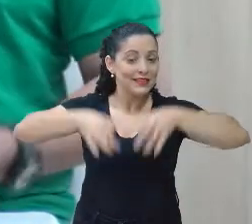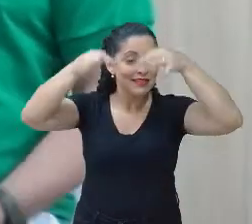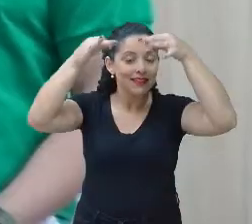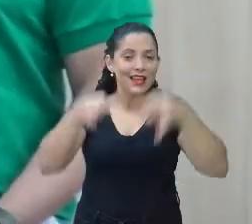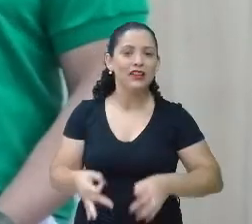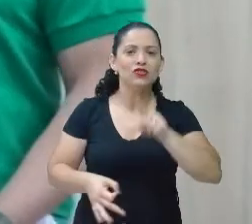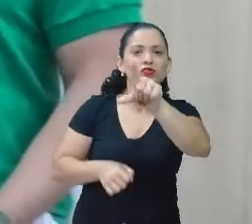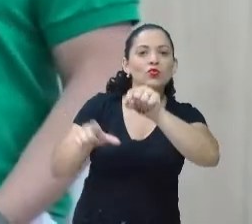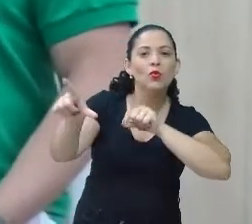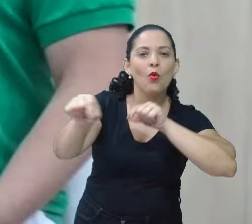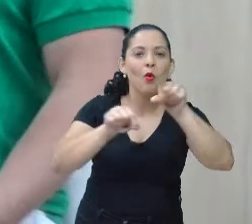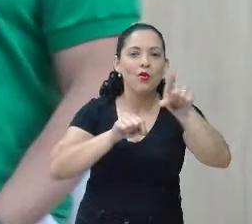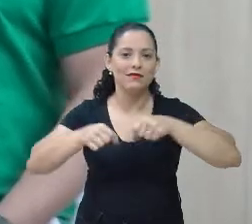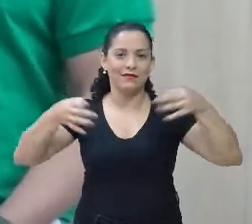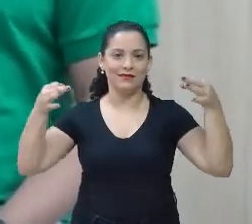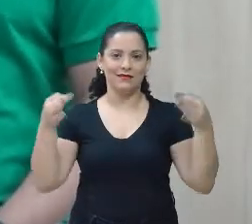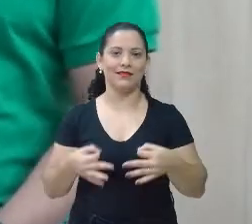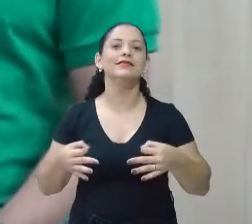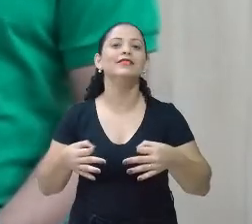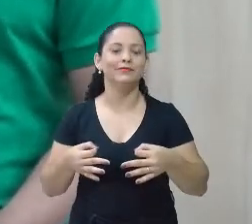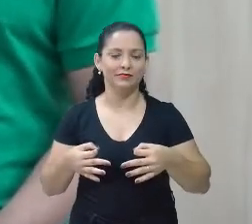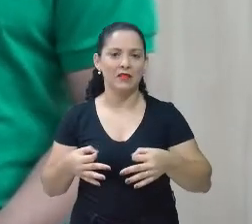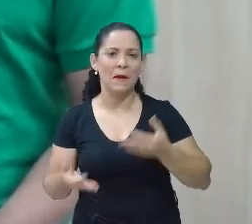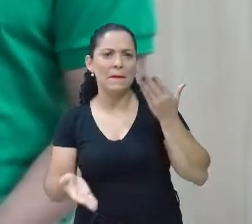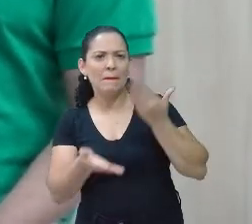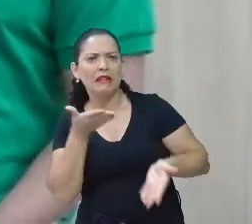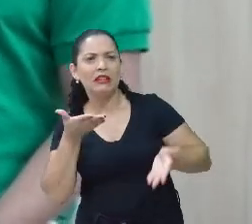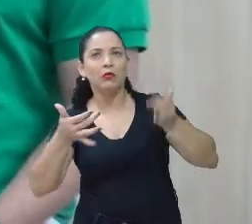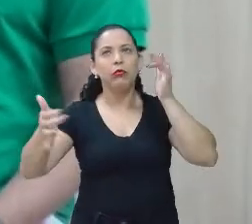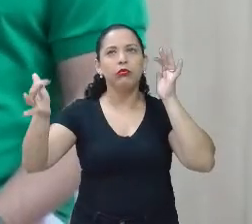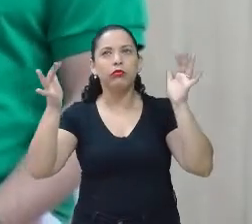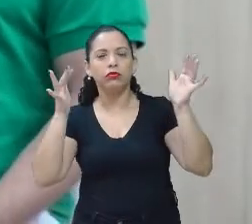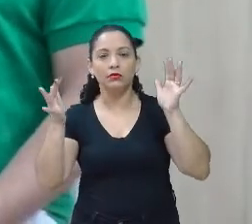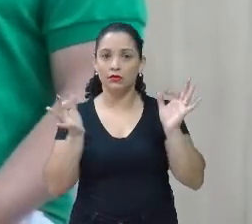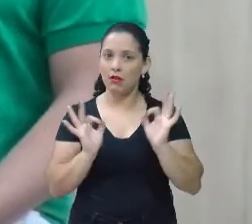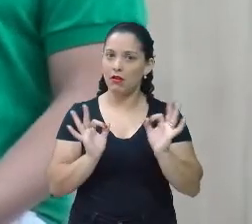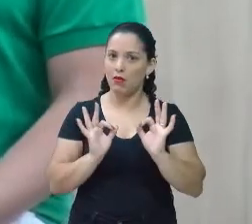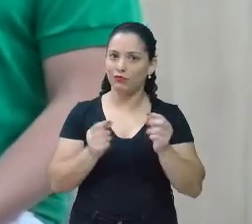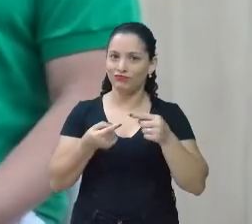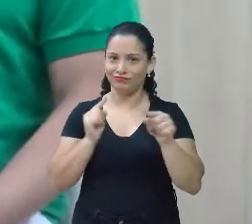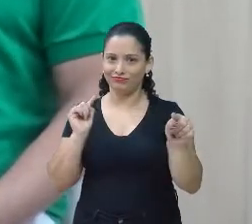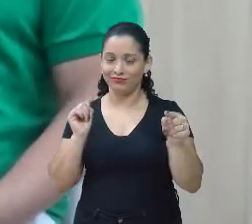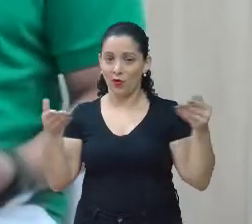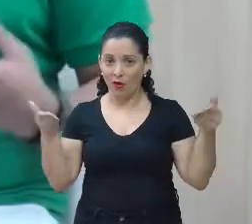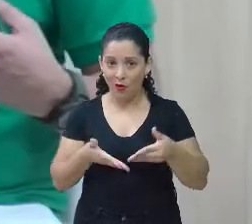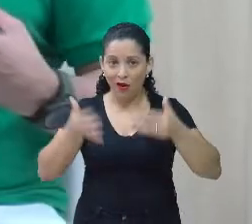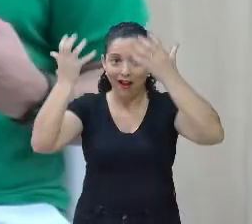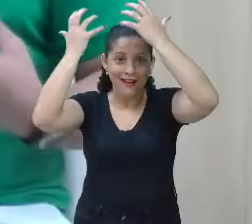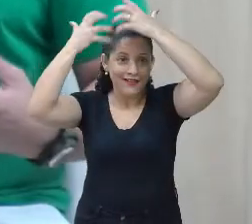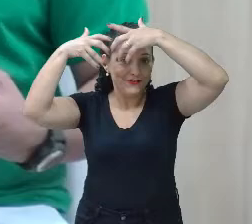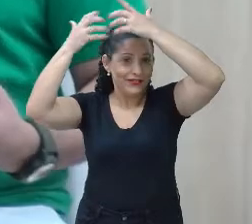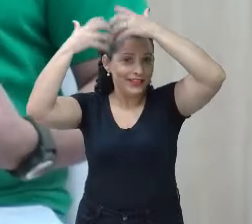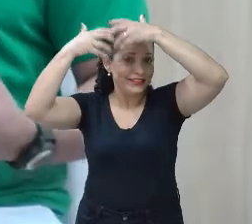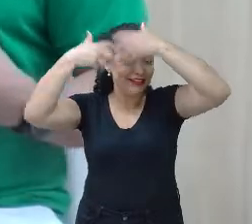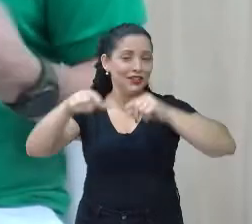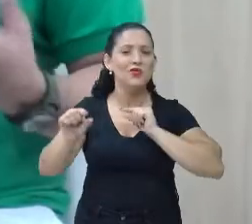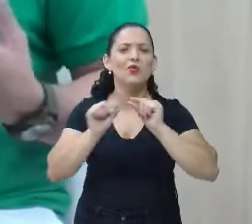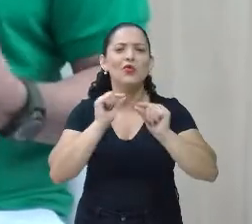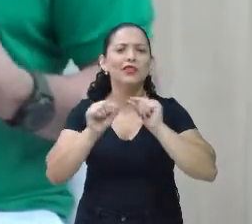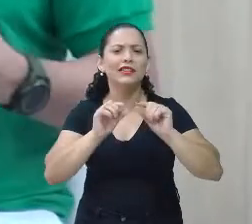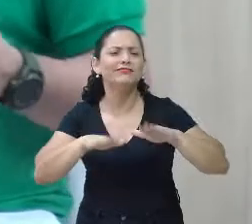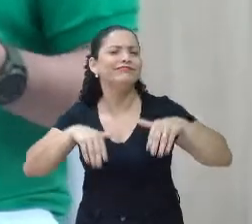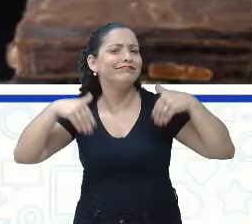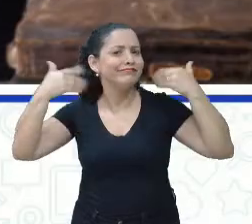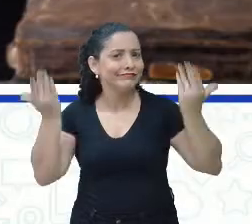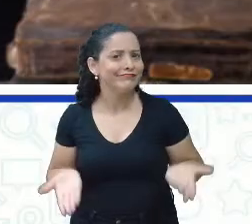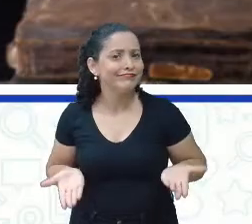levar você onde você quer e não ficar perdido, certo? É com essa mensagem que a gente traz a reflexão aí do do you